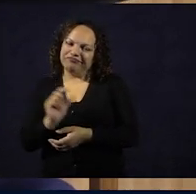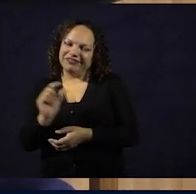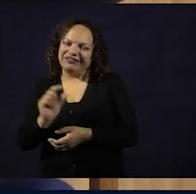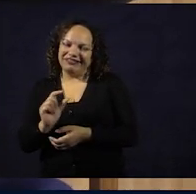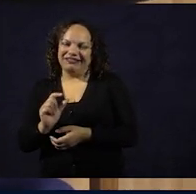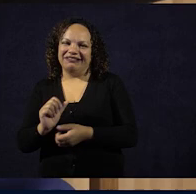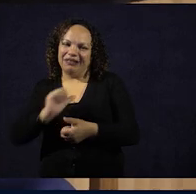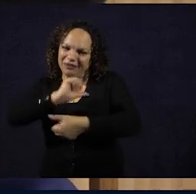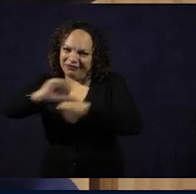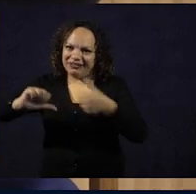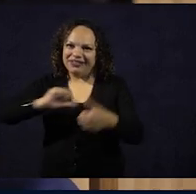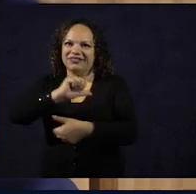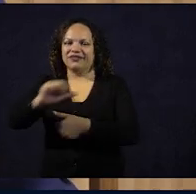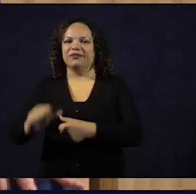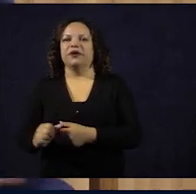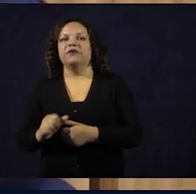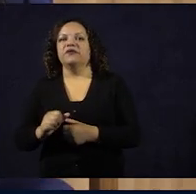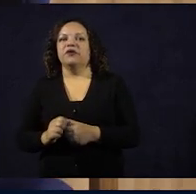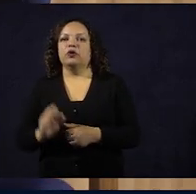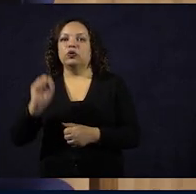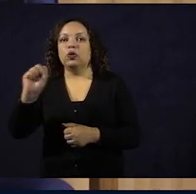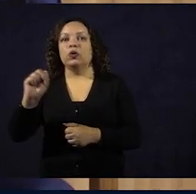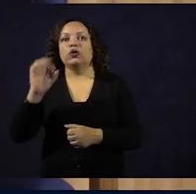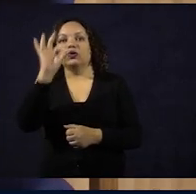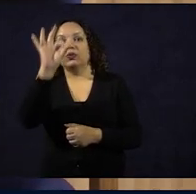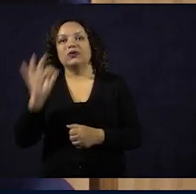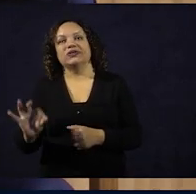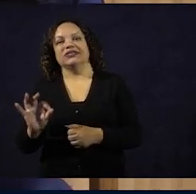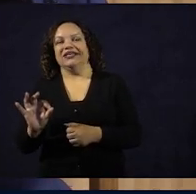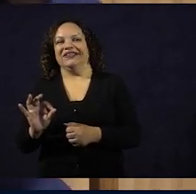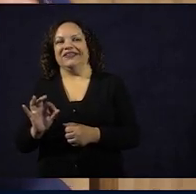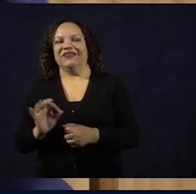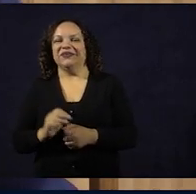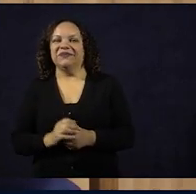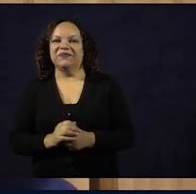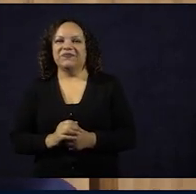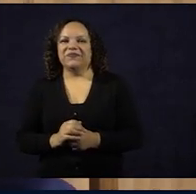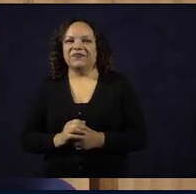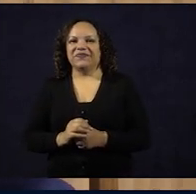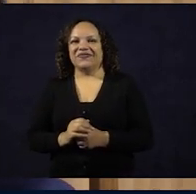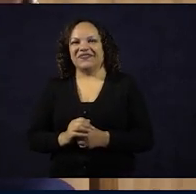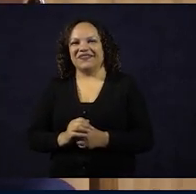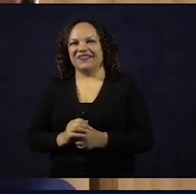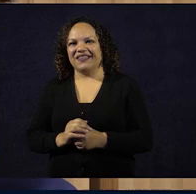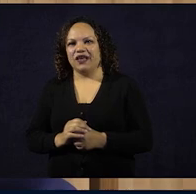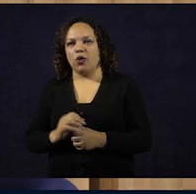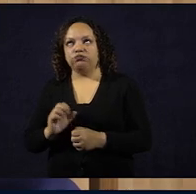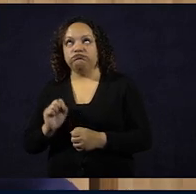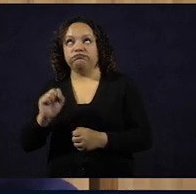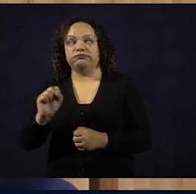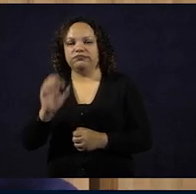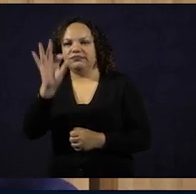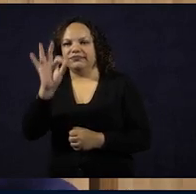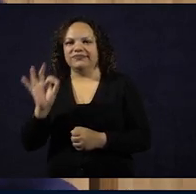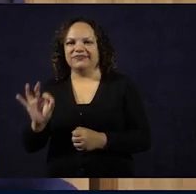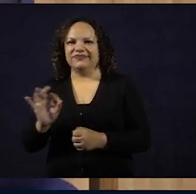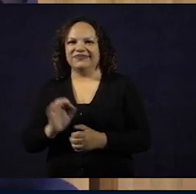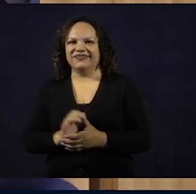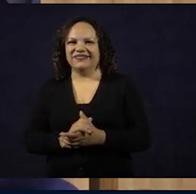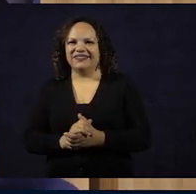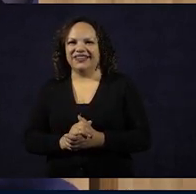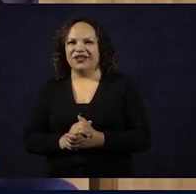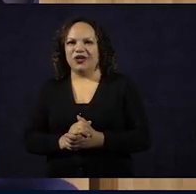e vamos dizer que o juros seja 8% de Equilíbrio vou chutar aqui um pouquinho para cima seja oito por cento